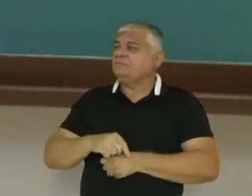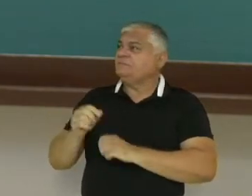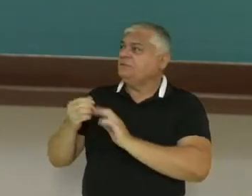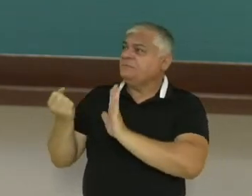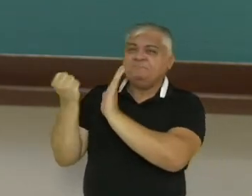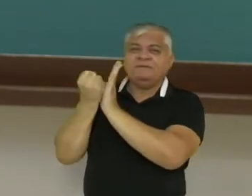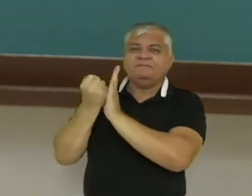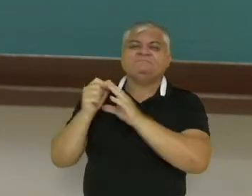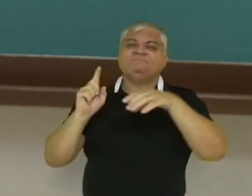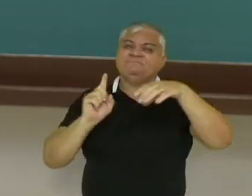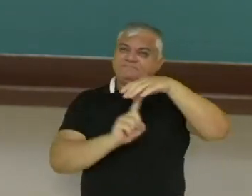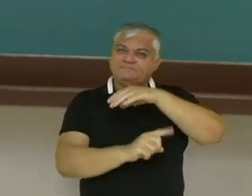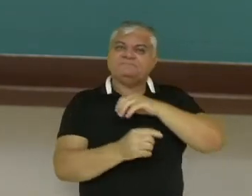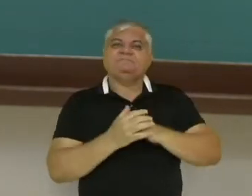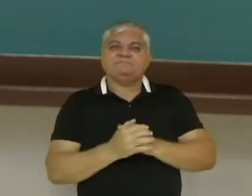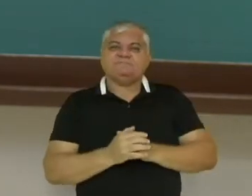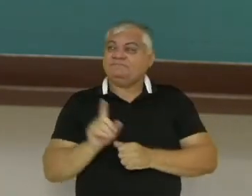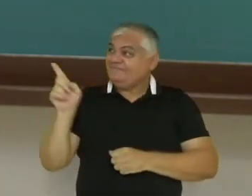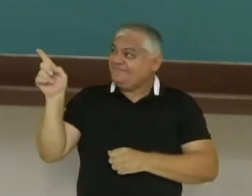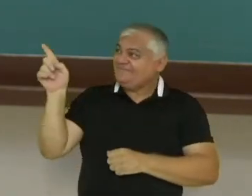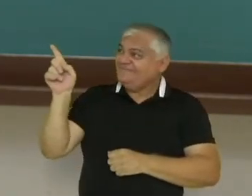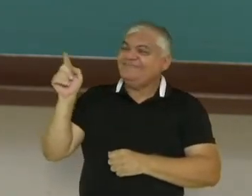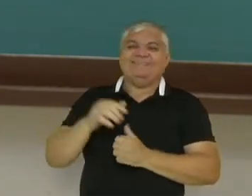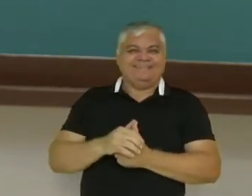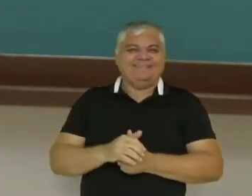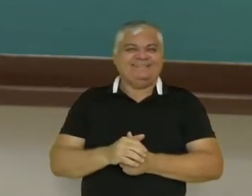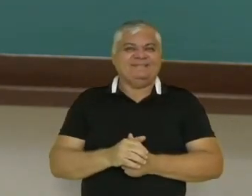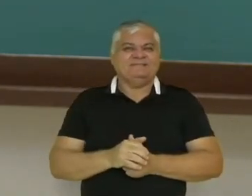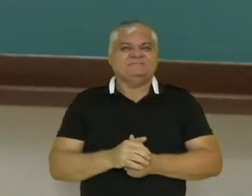Seridó. Então aqui, ó, é um registro de lutas aí.